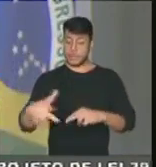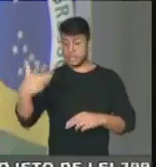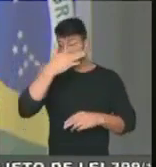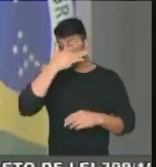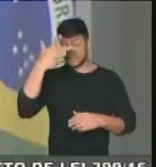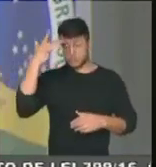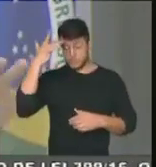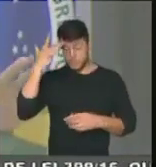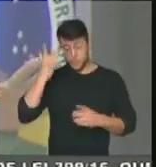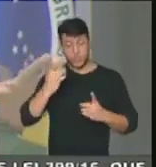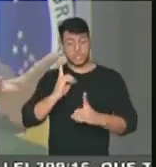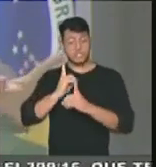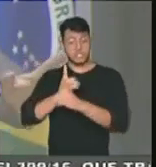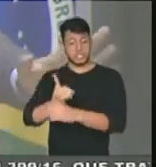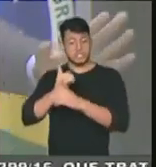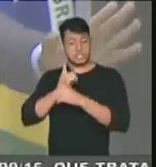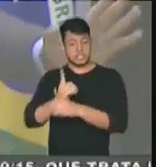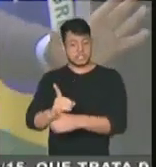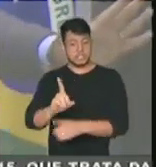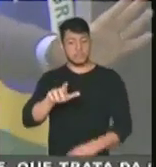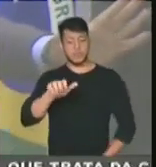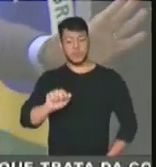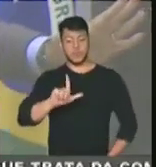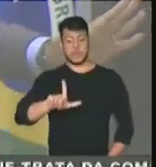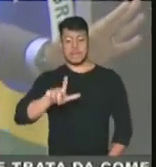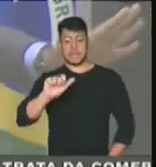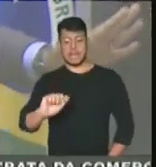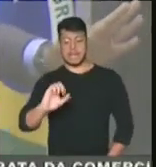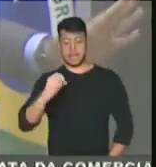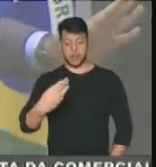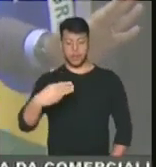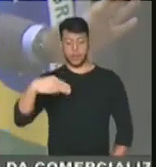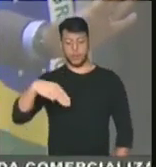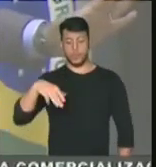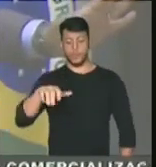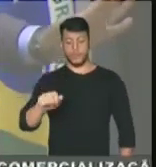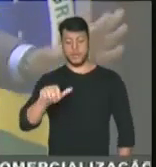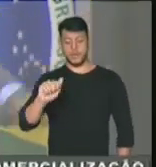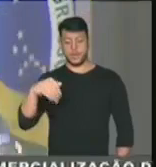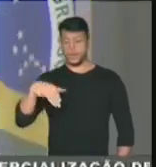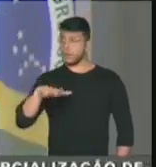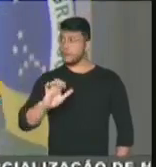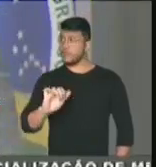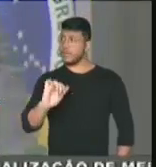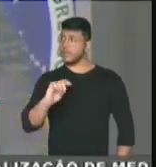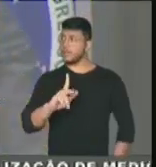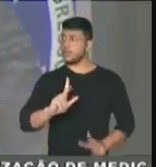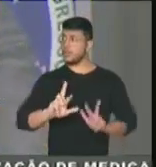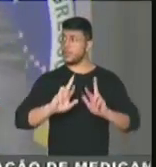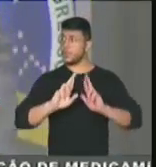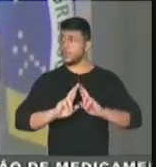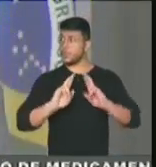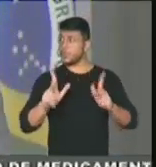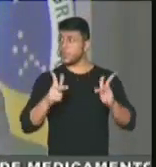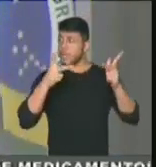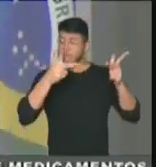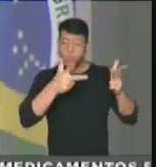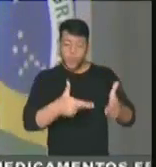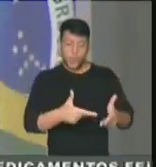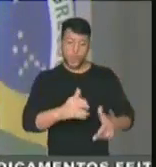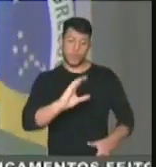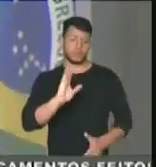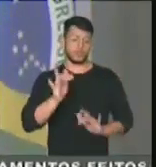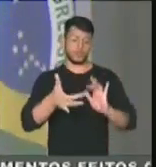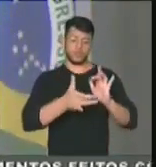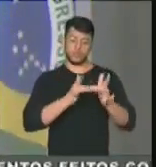ou de maomé não têm o mesmo comportamento dos discípulos de cristo só que eu quero avisar uma